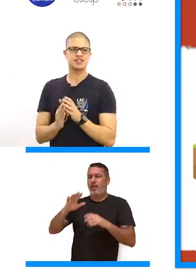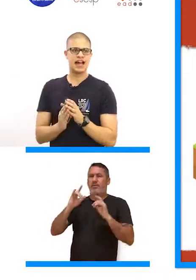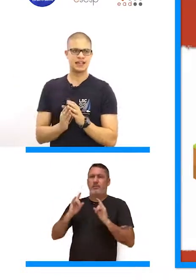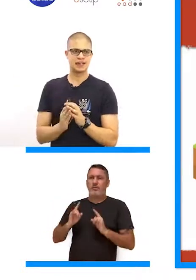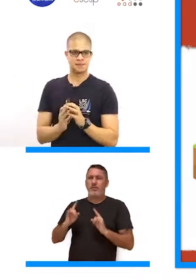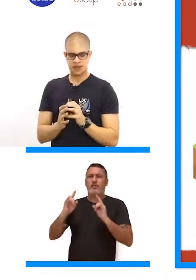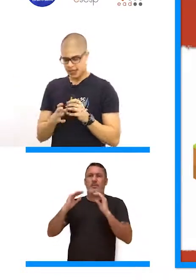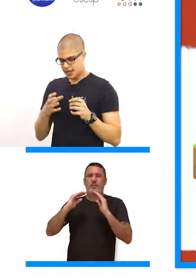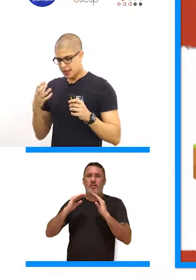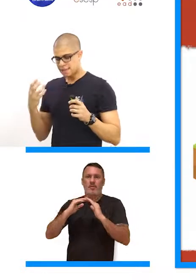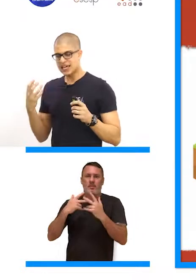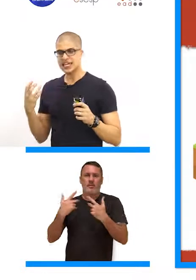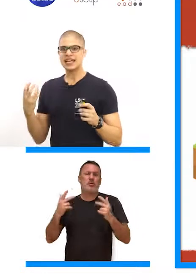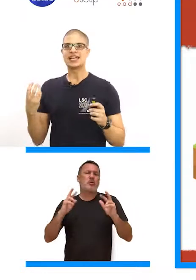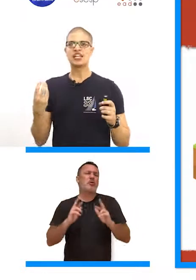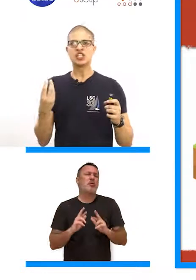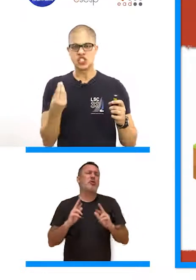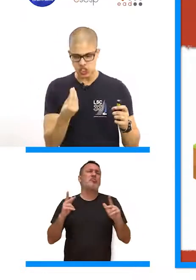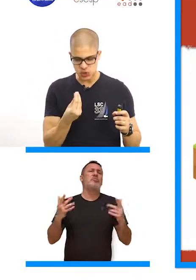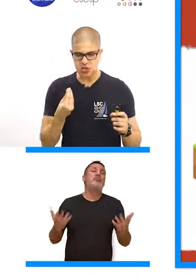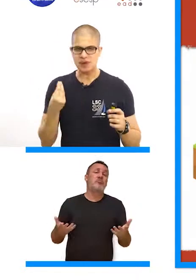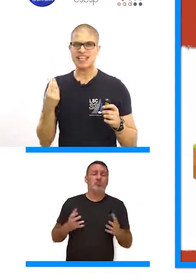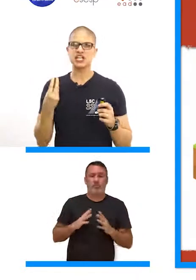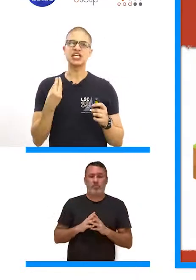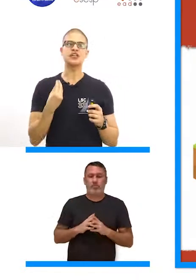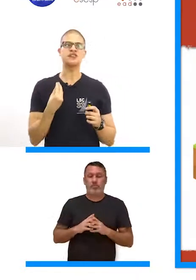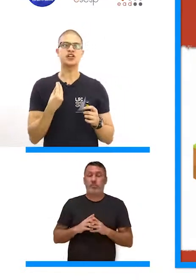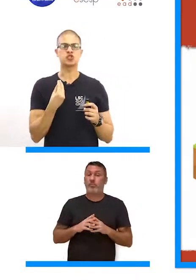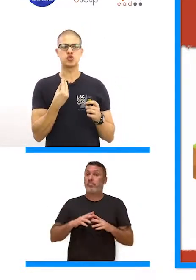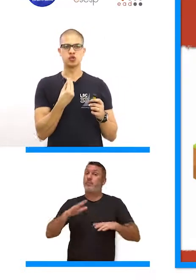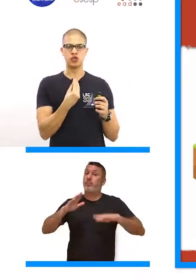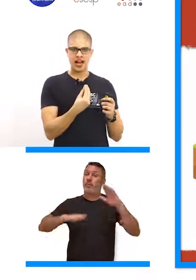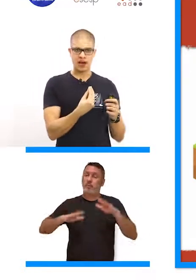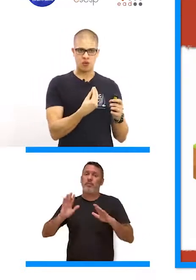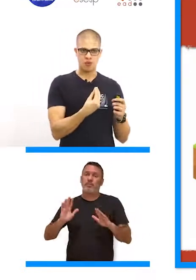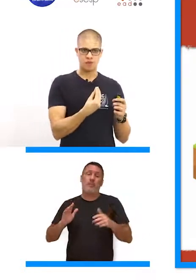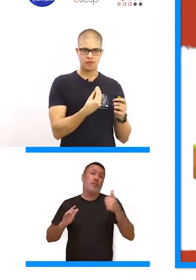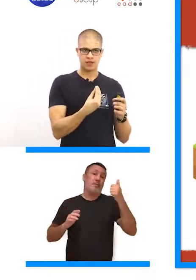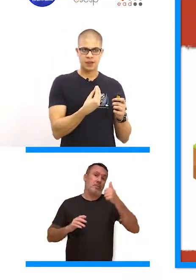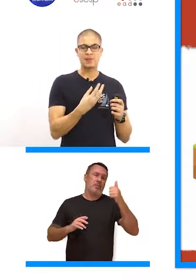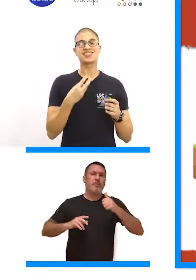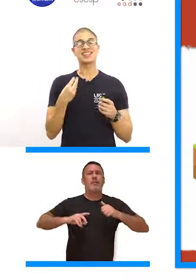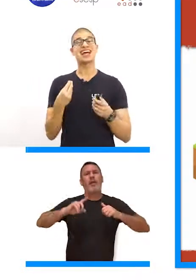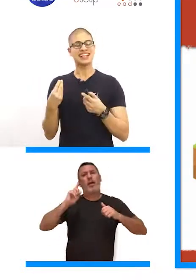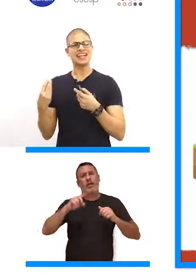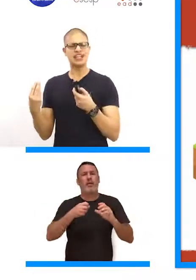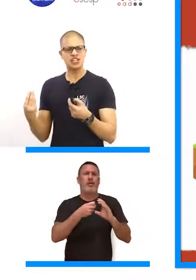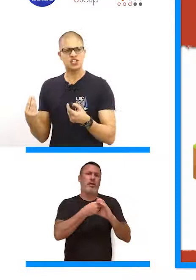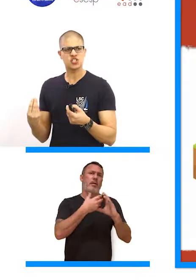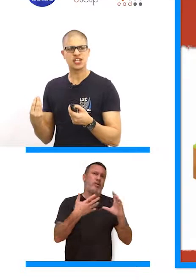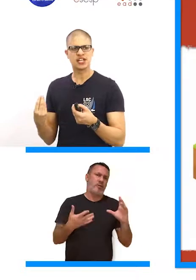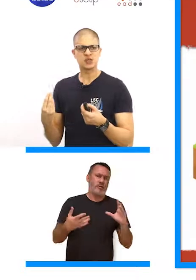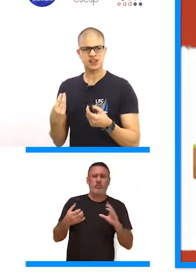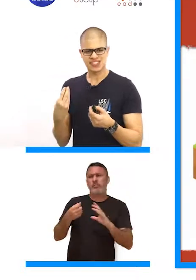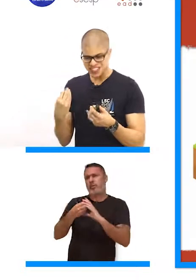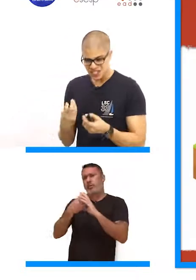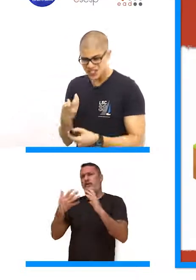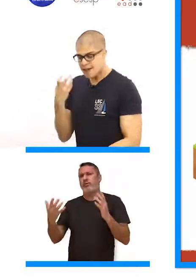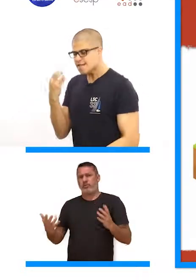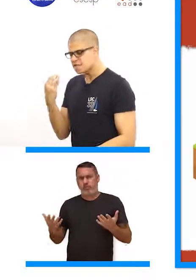de mais nada, pela disponibilidade infraestrutural, pelas